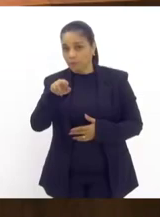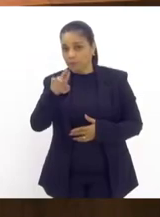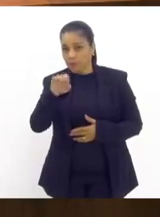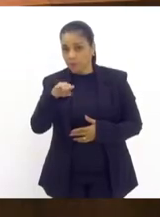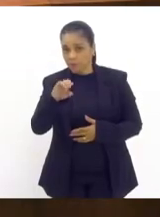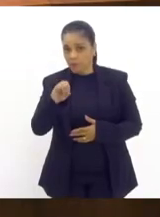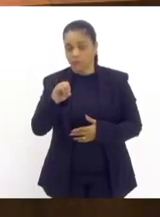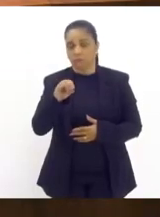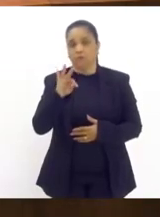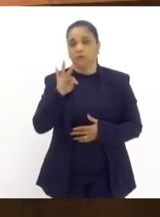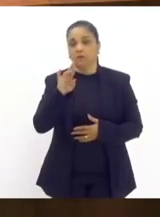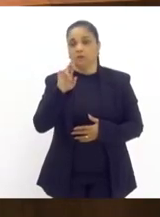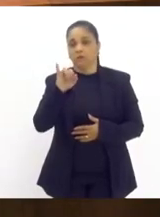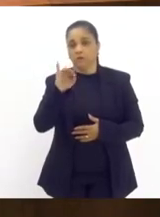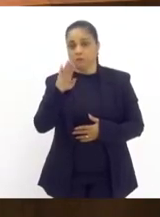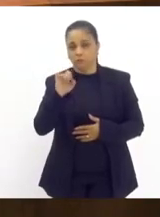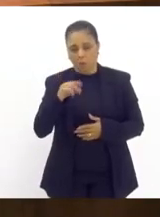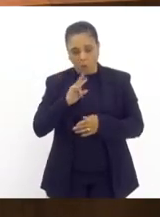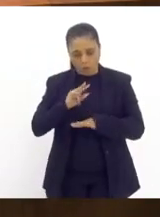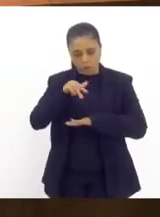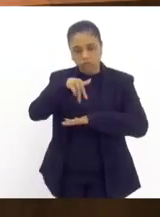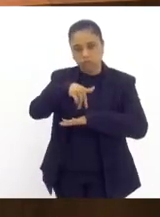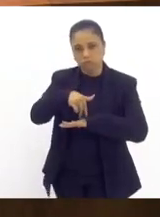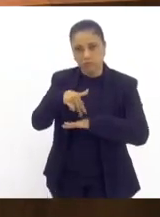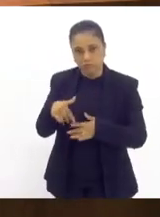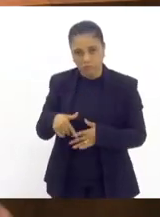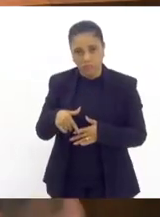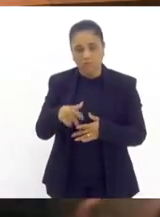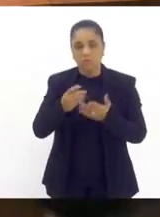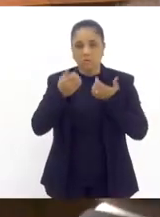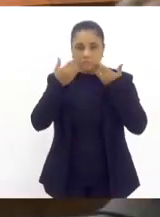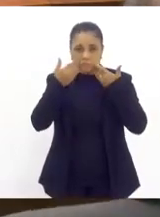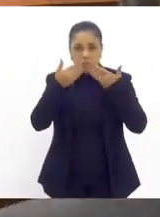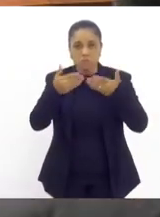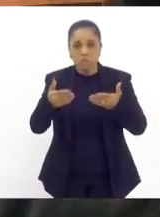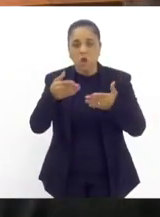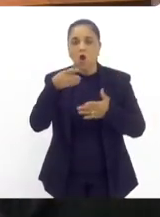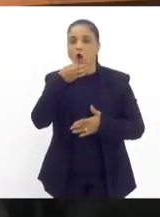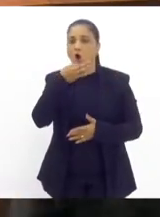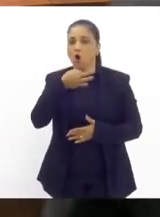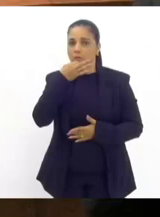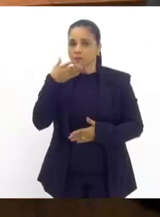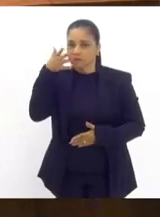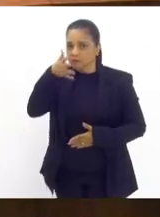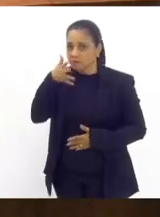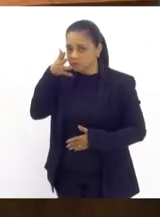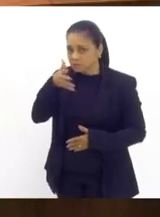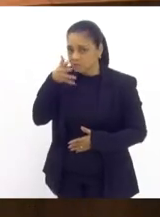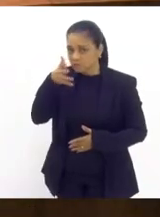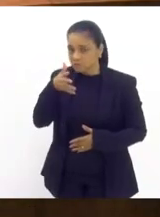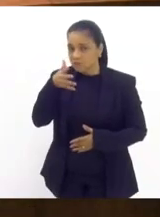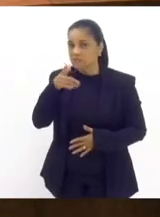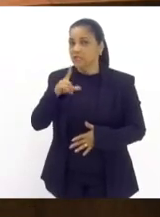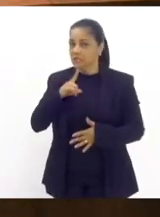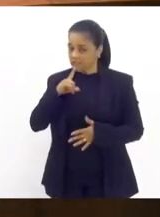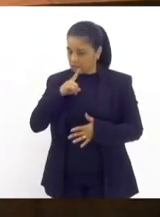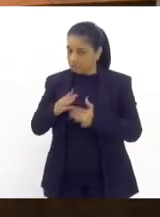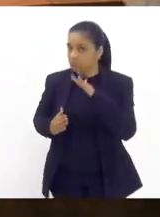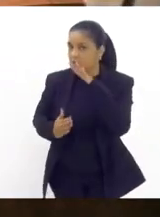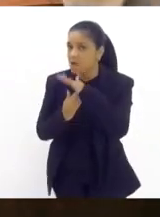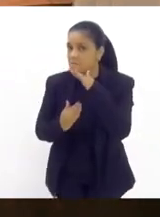fazer uso da Tribuna para expressar as suas opiniões tem limites